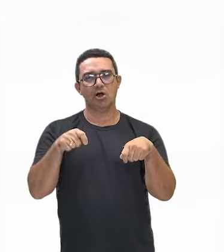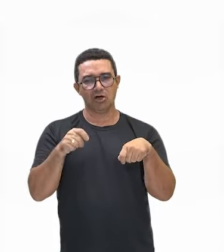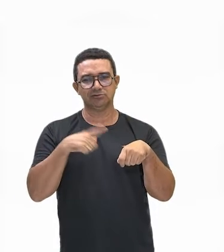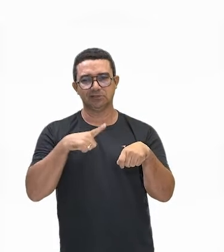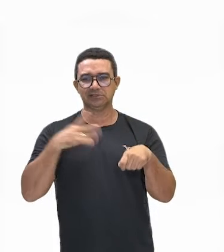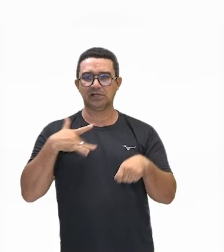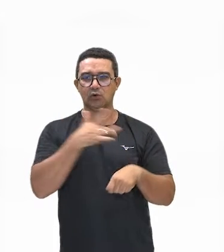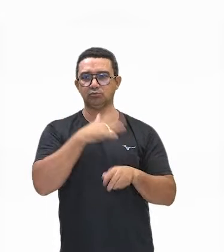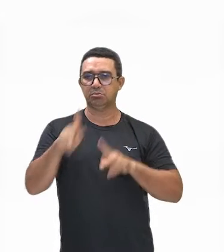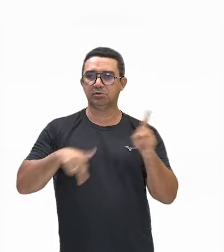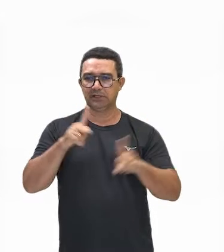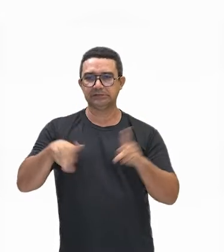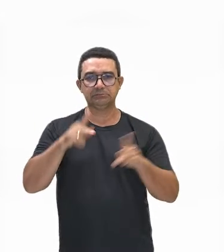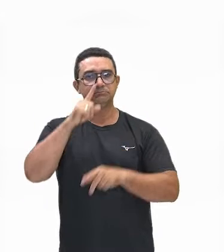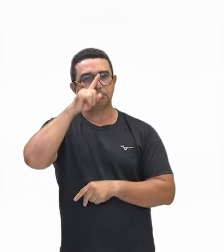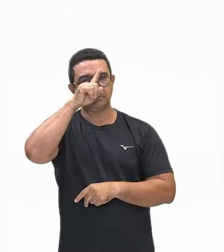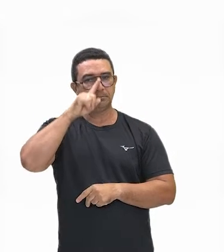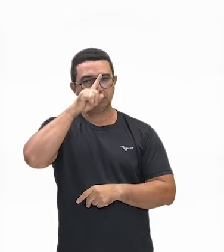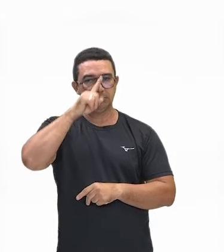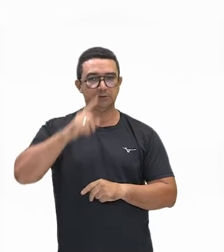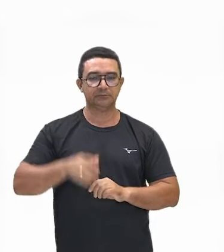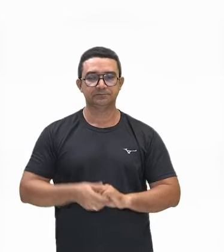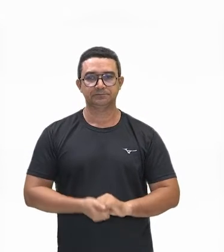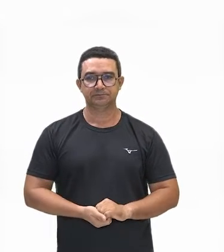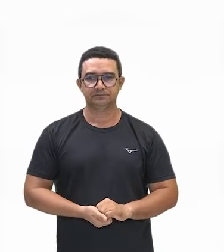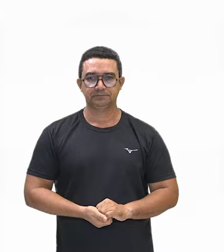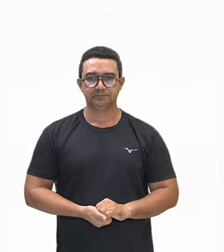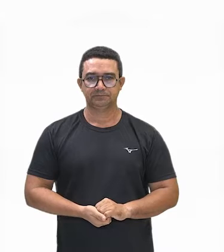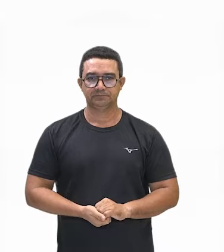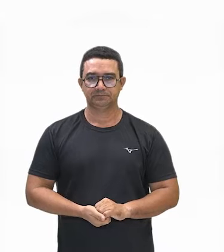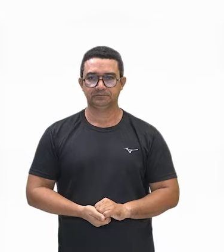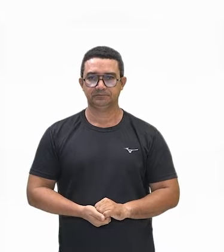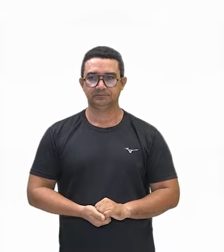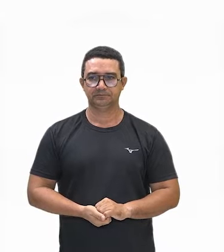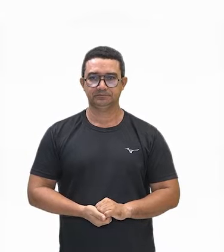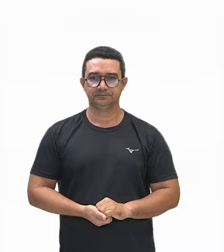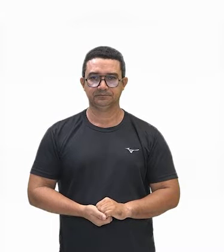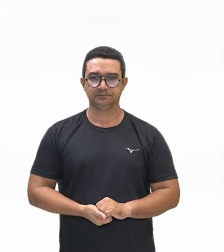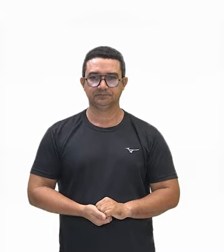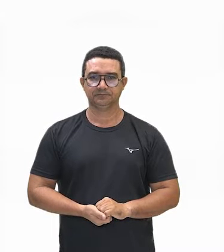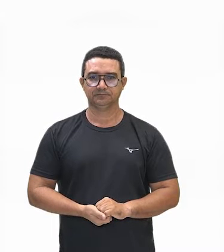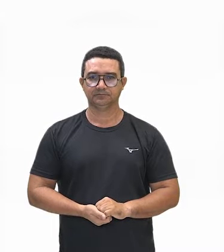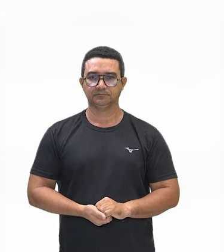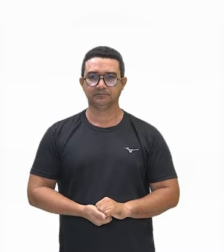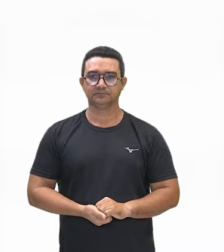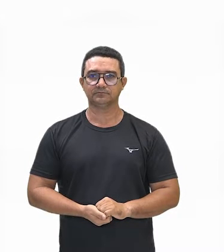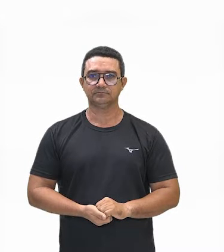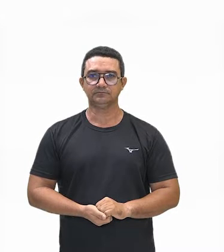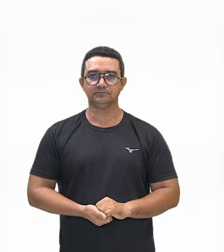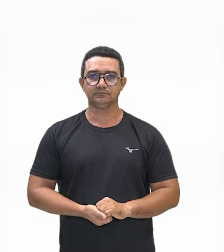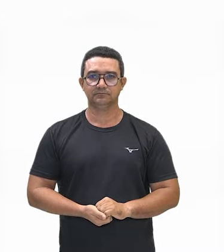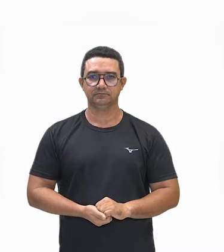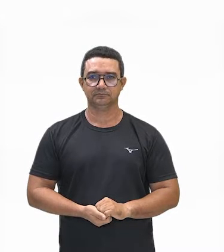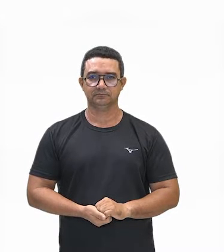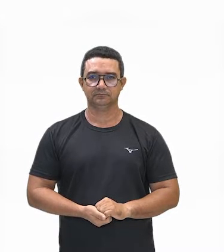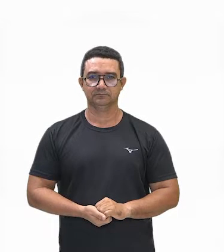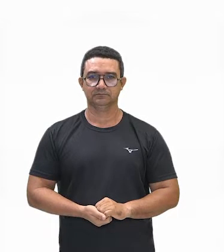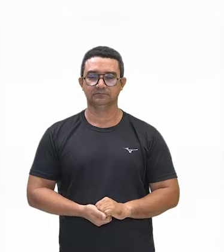Encourage prejudice and result in death. Então pode, além disso, né, além de colocar a saúde pública em